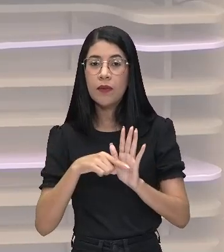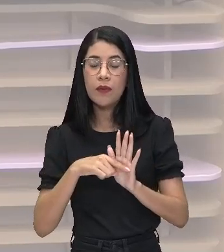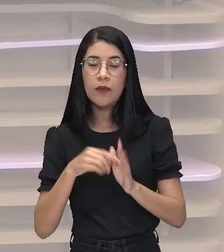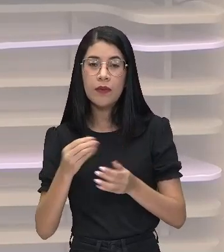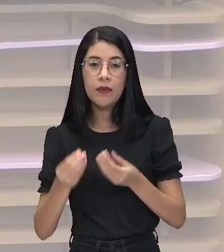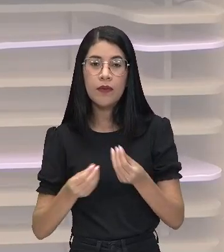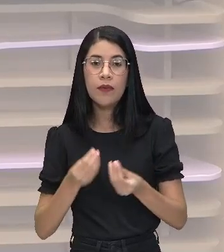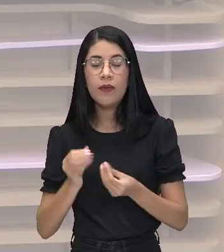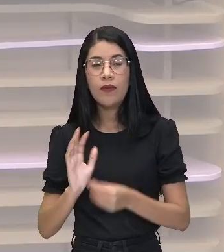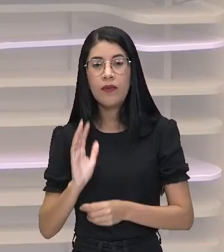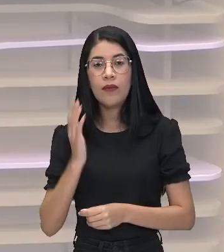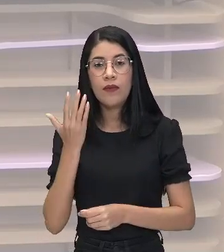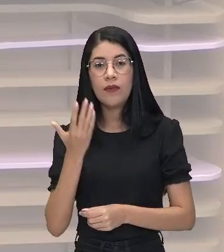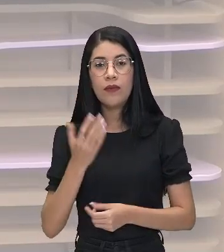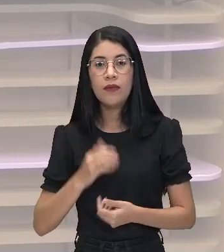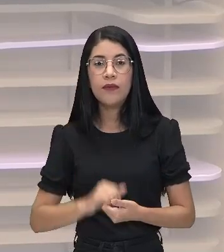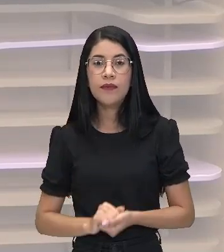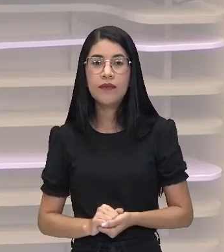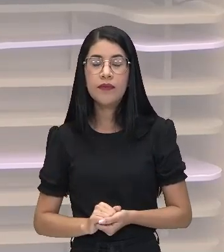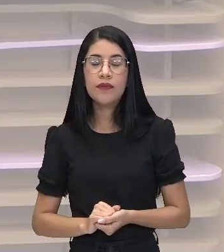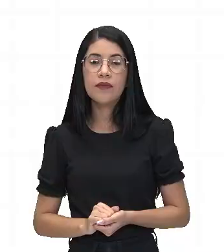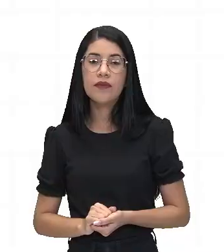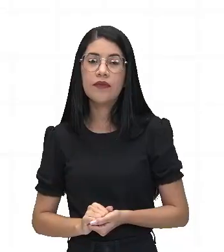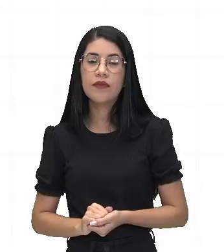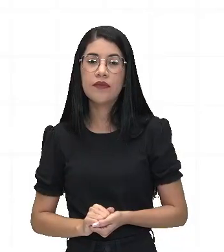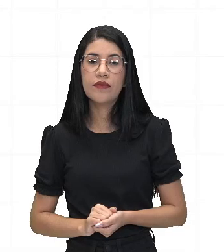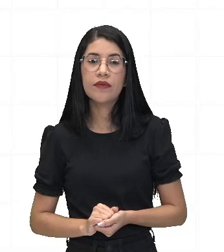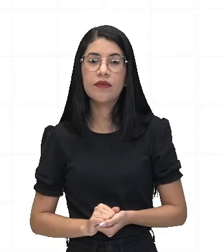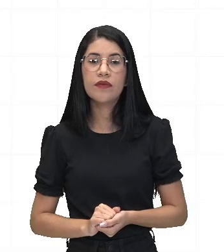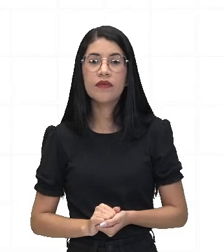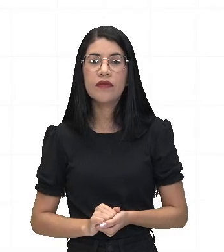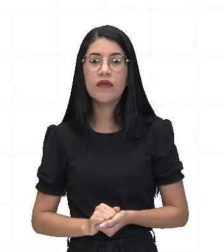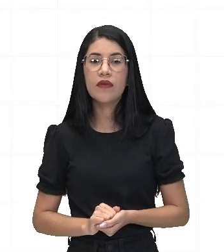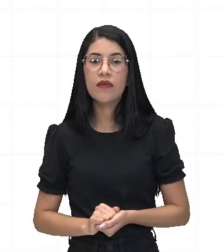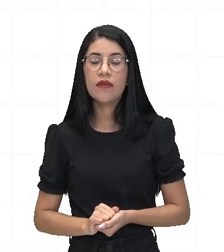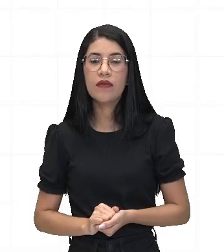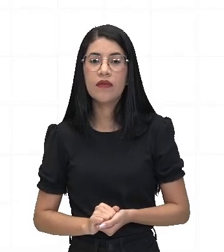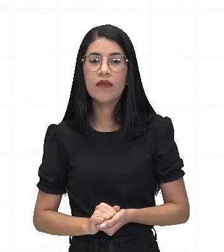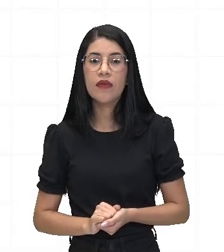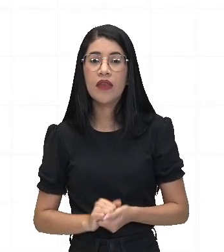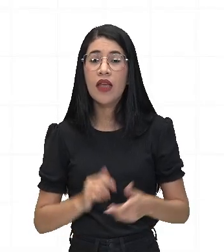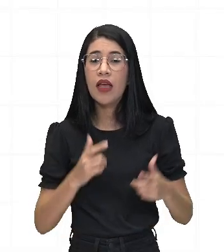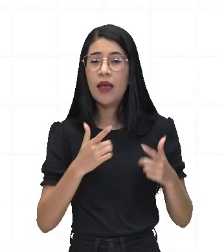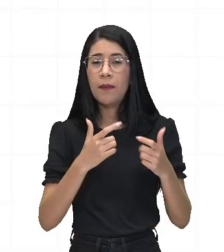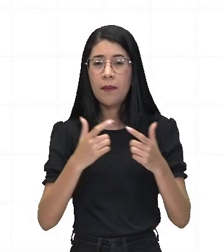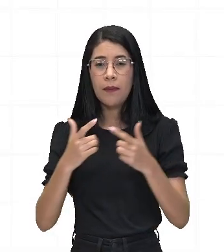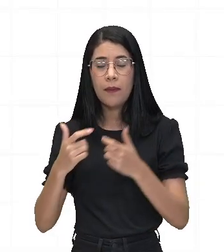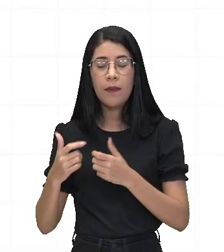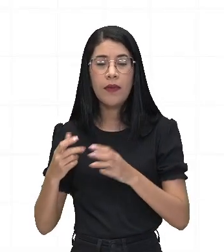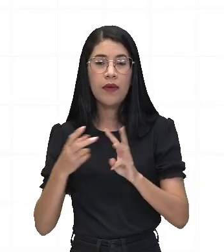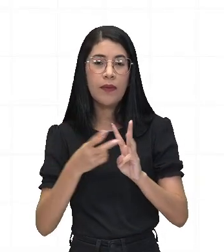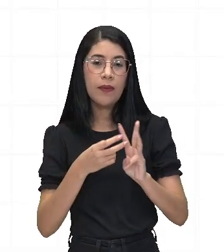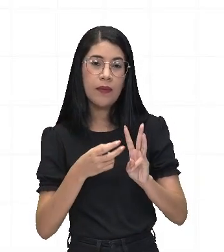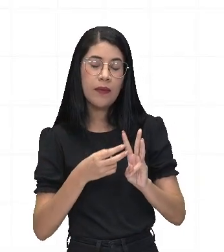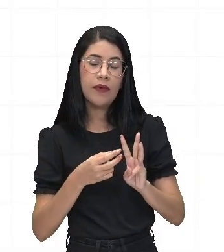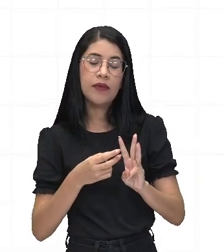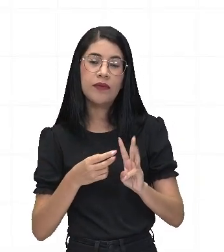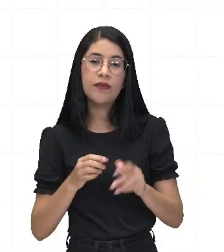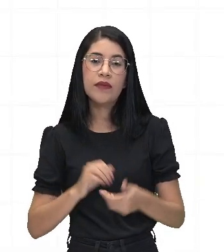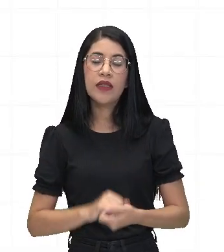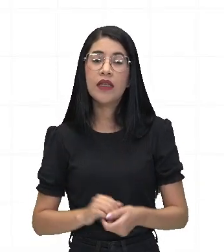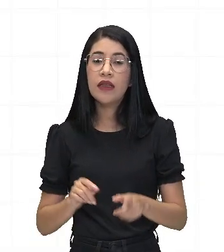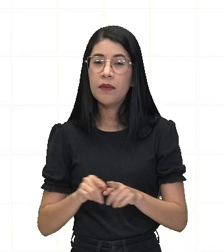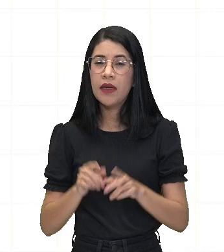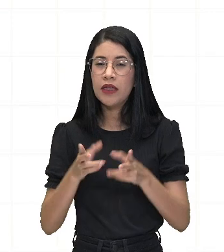né? Temos aí as consequências negativas. A gente observa os conflitos com os indígenas, inclusive a gente observou